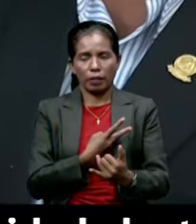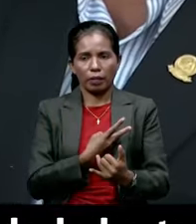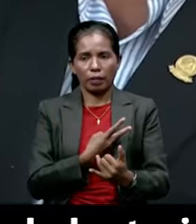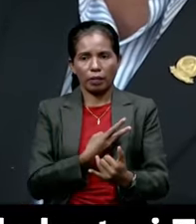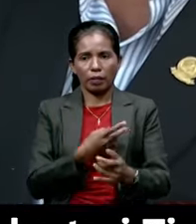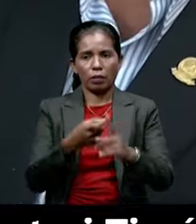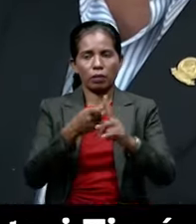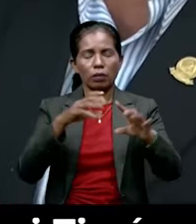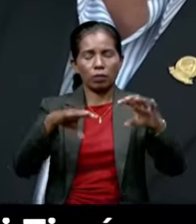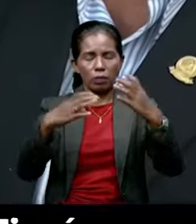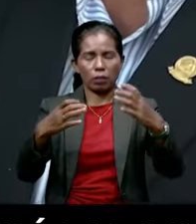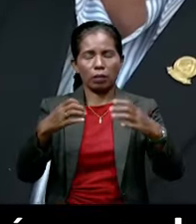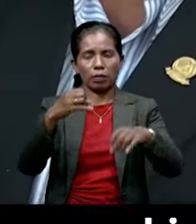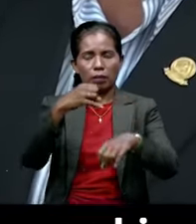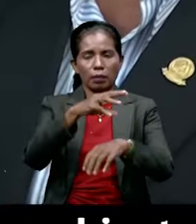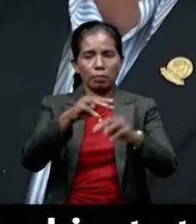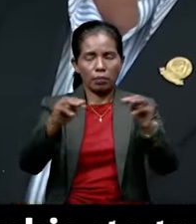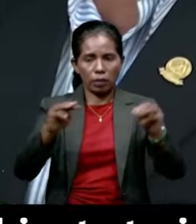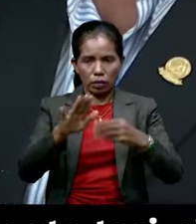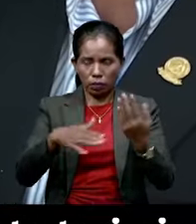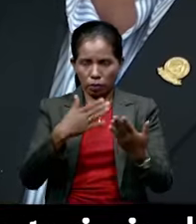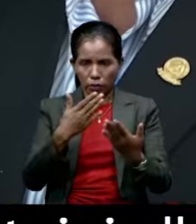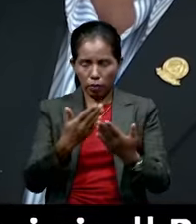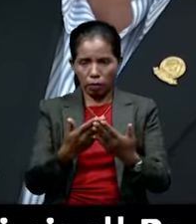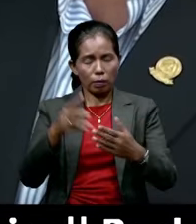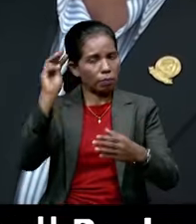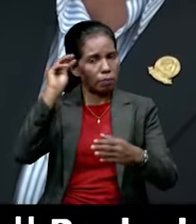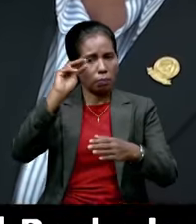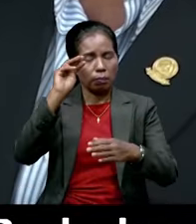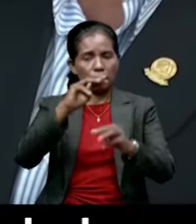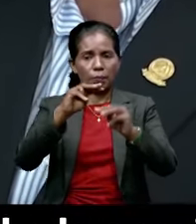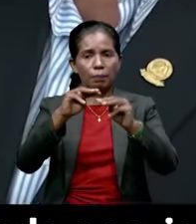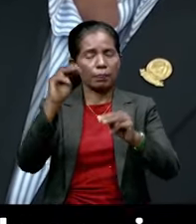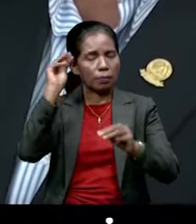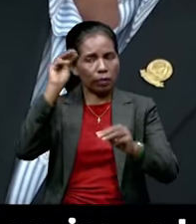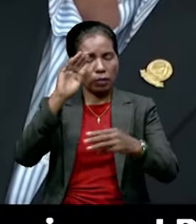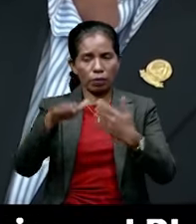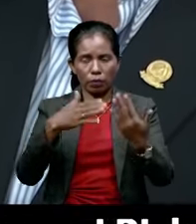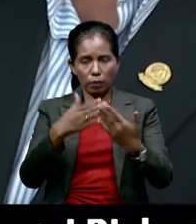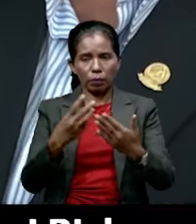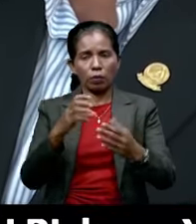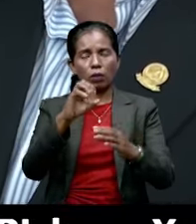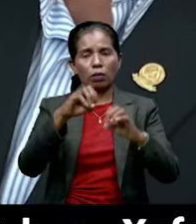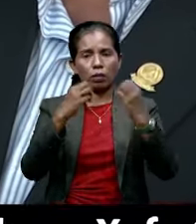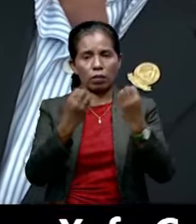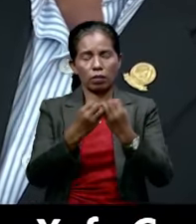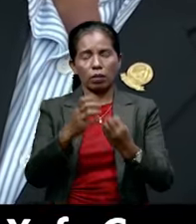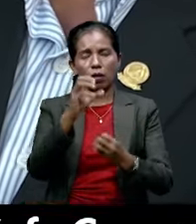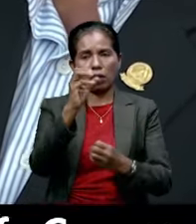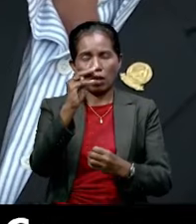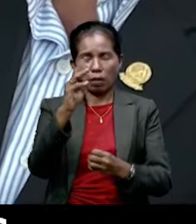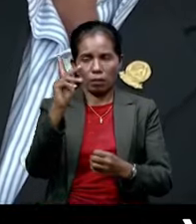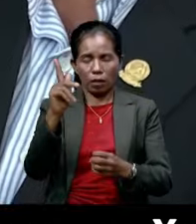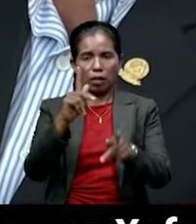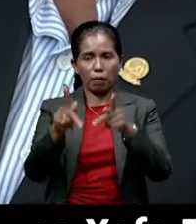prosekusi komisam interministerial ba Organisasi Mundial Komersio nebe maka itania teknusira timoruan